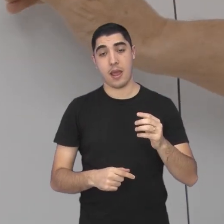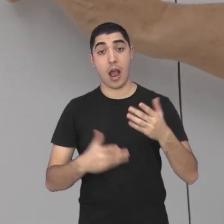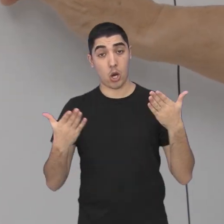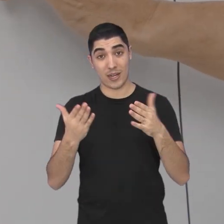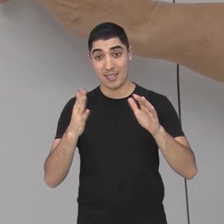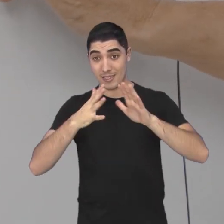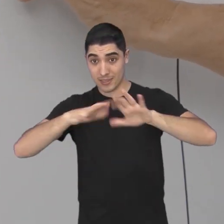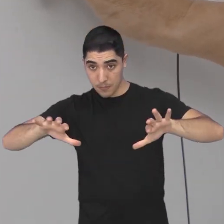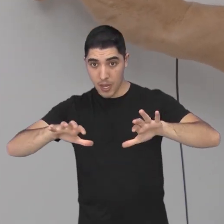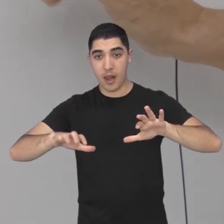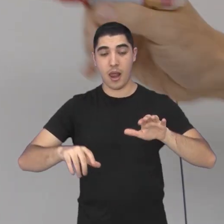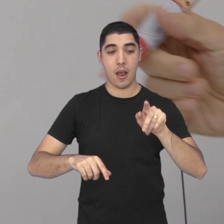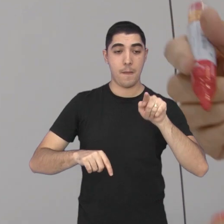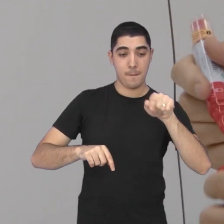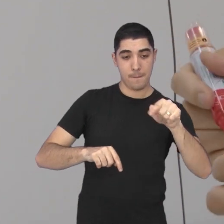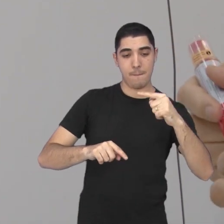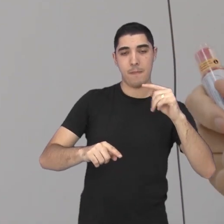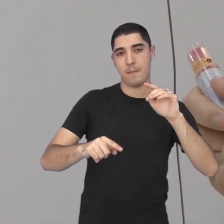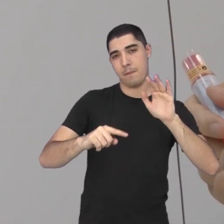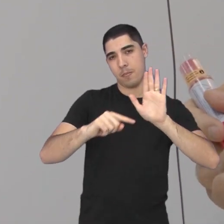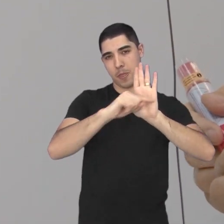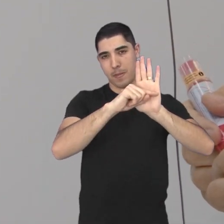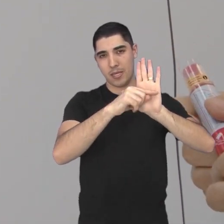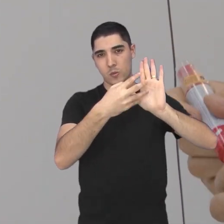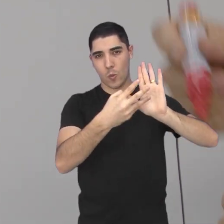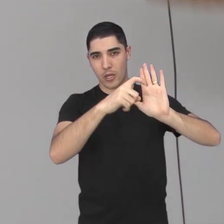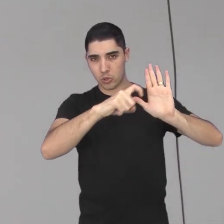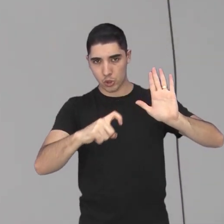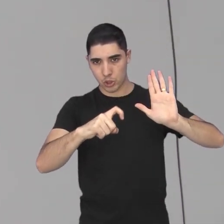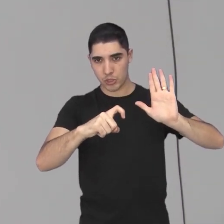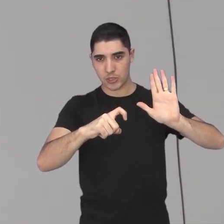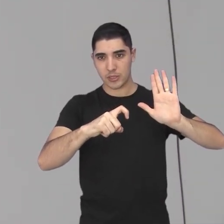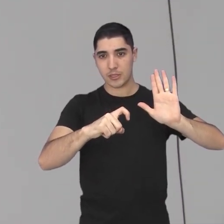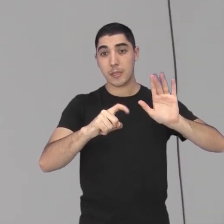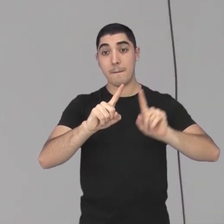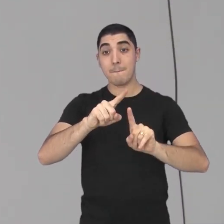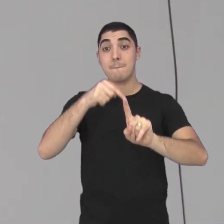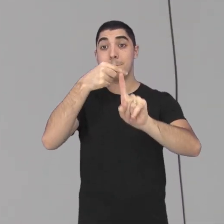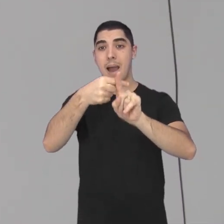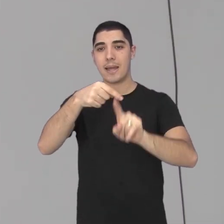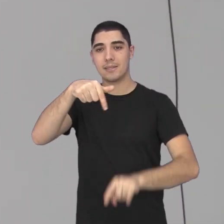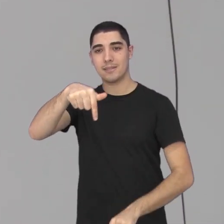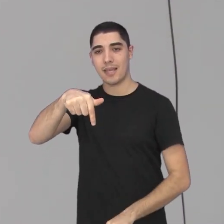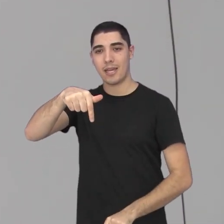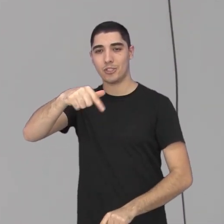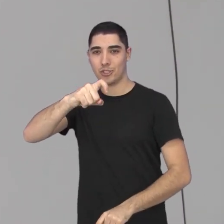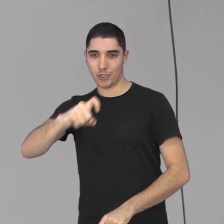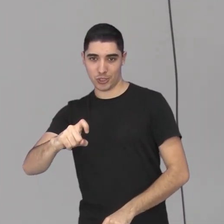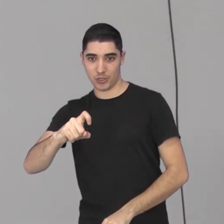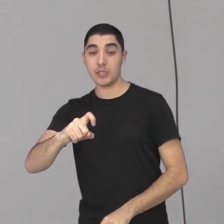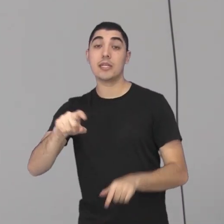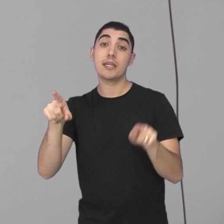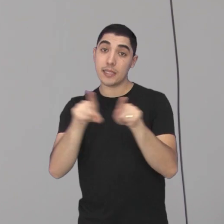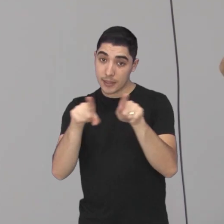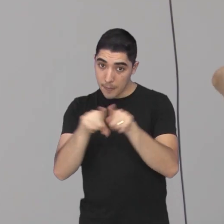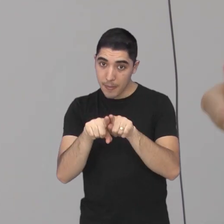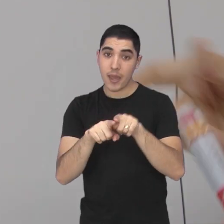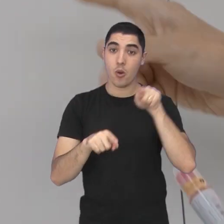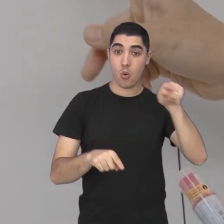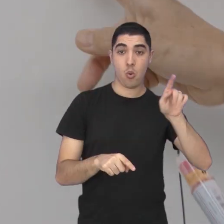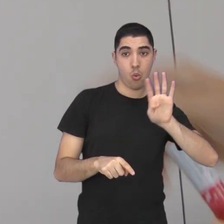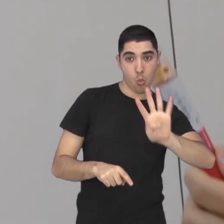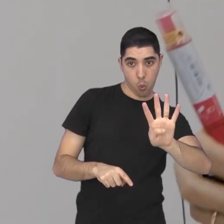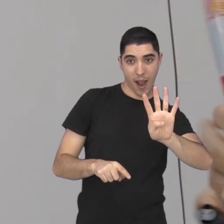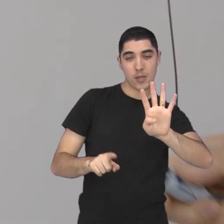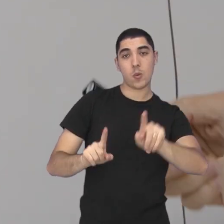4x e o 7x, com os termos que não tem x, que é o 4 e o 1.